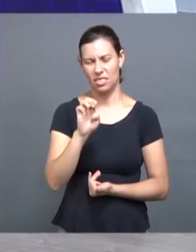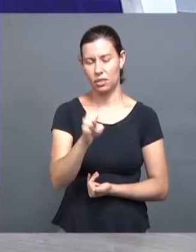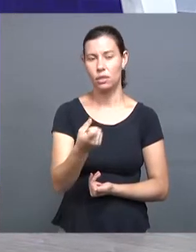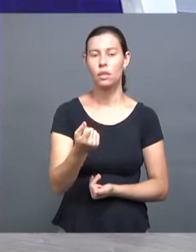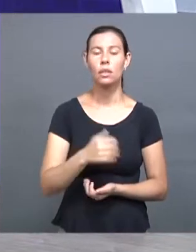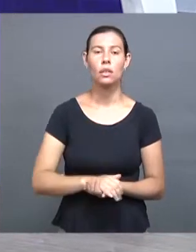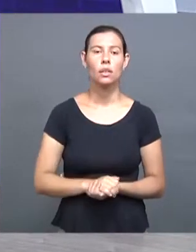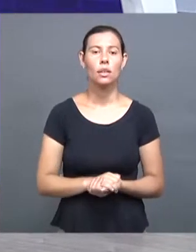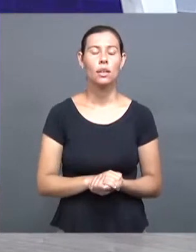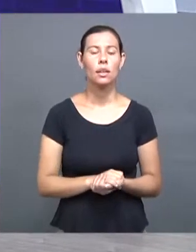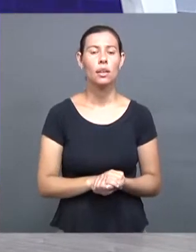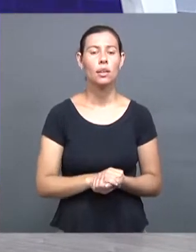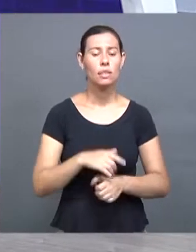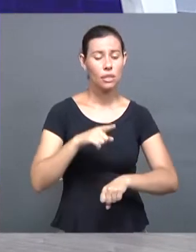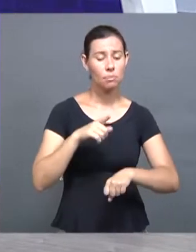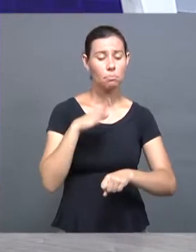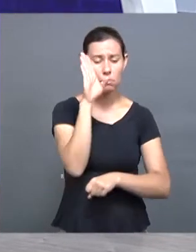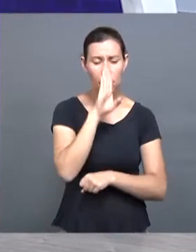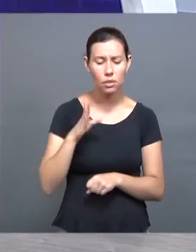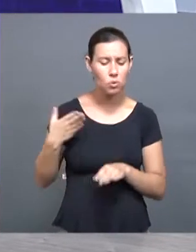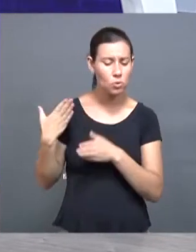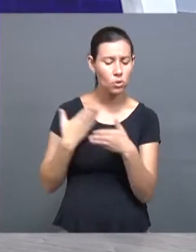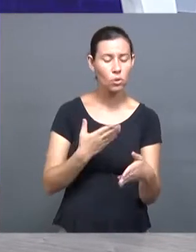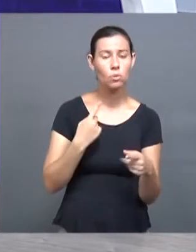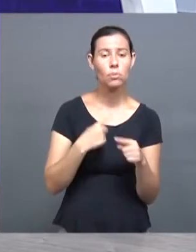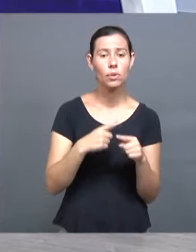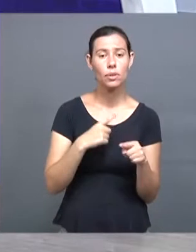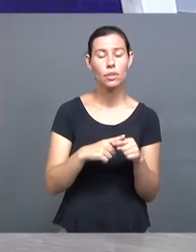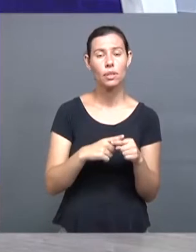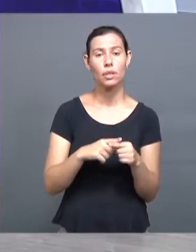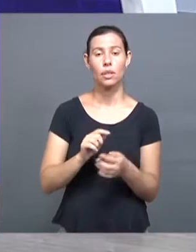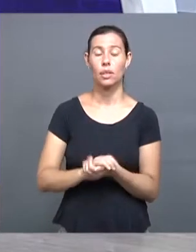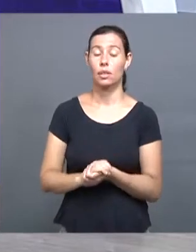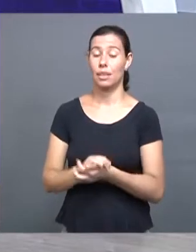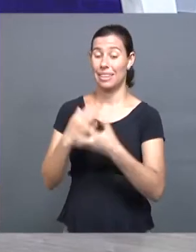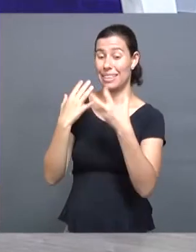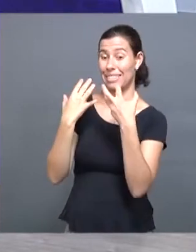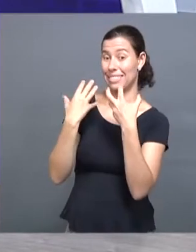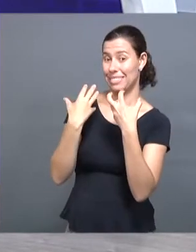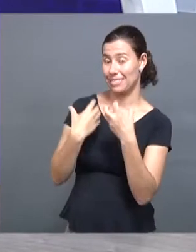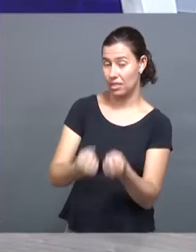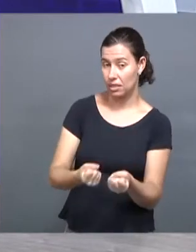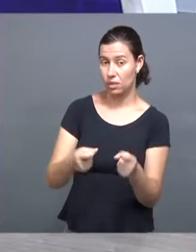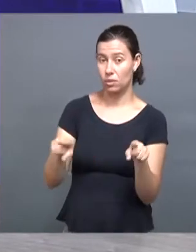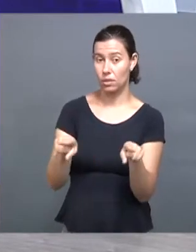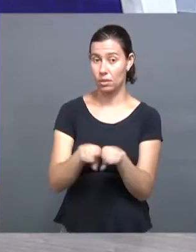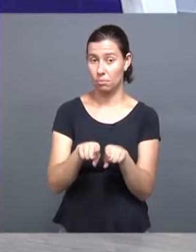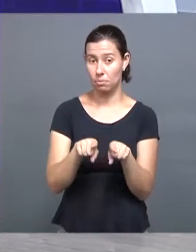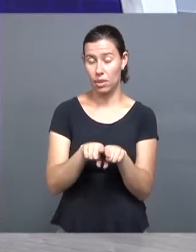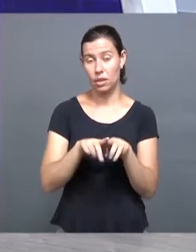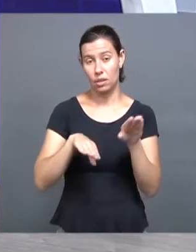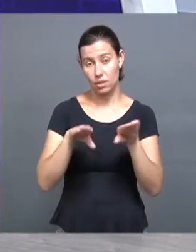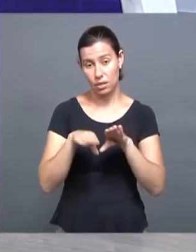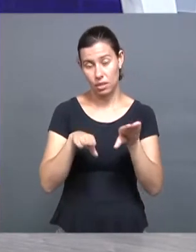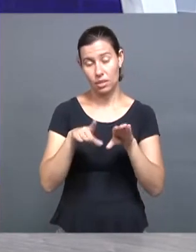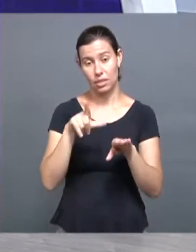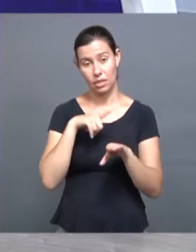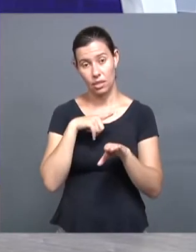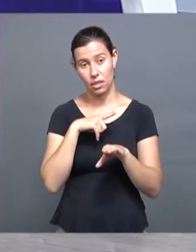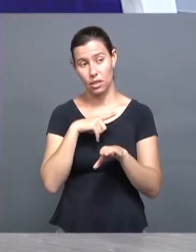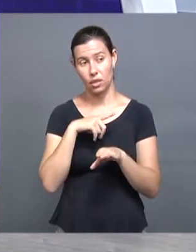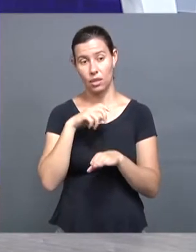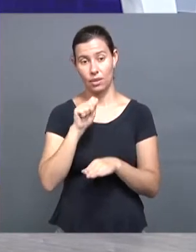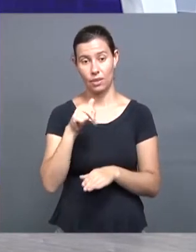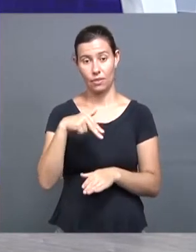de aprovação, burocracia, é uma medicação que Anvisa. acabou de ser inventado, então Sim. tem todo um ritual. Sim.